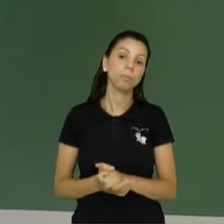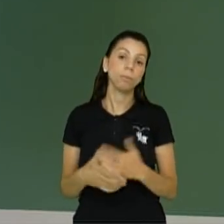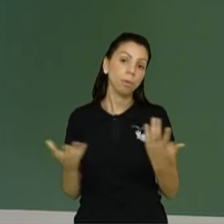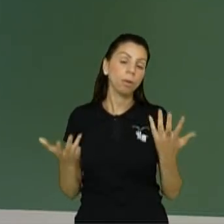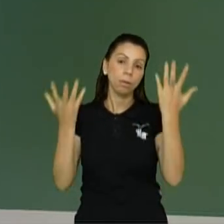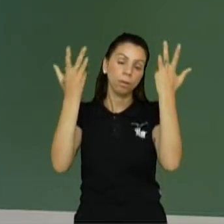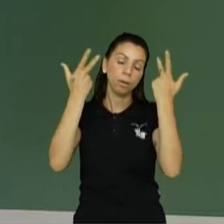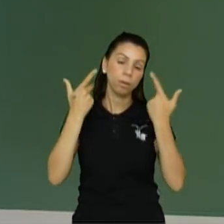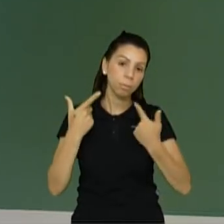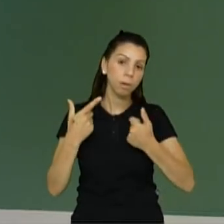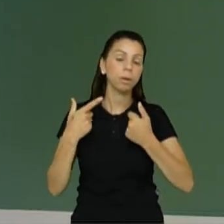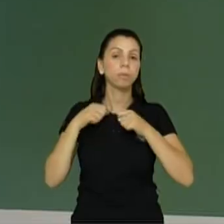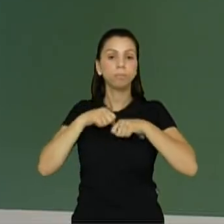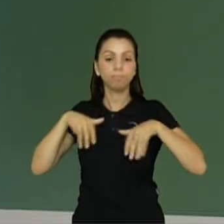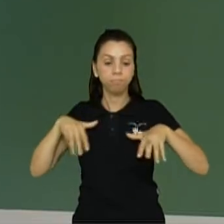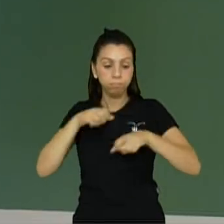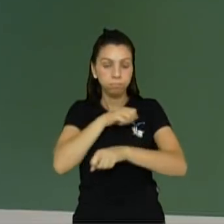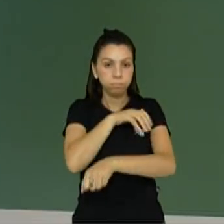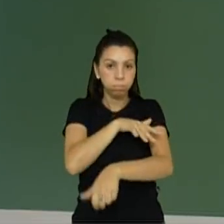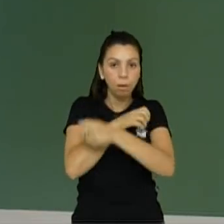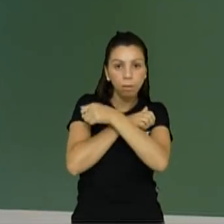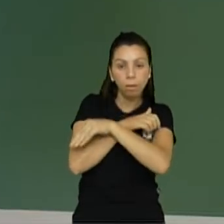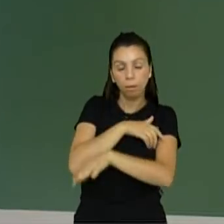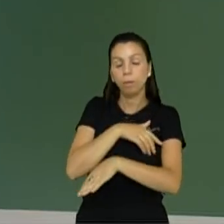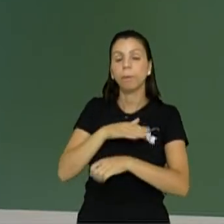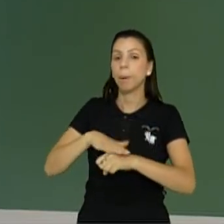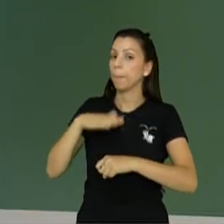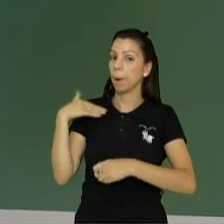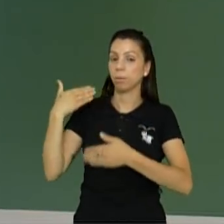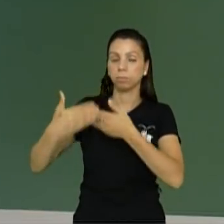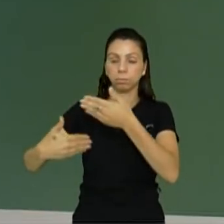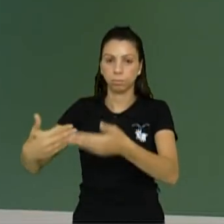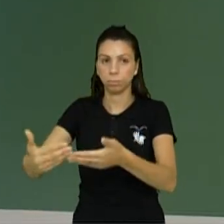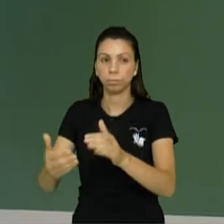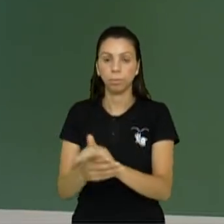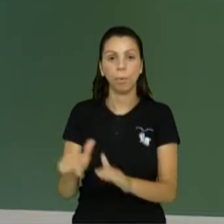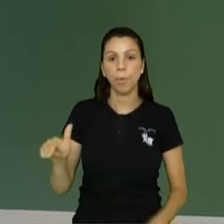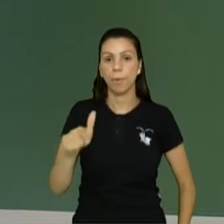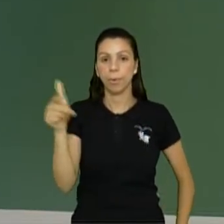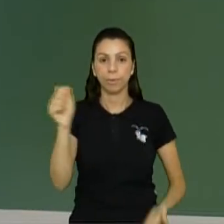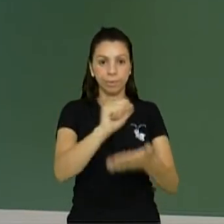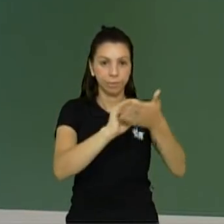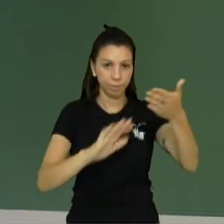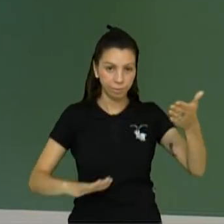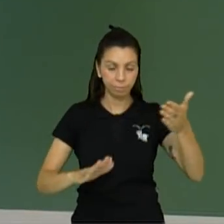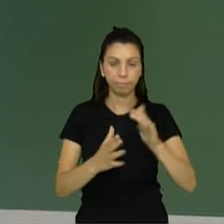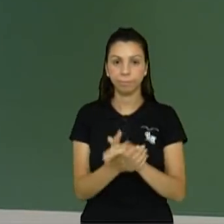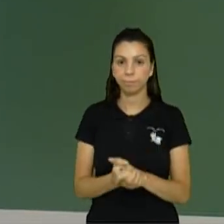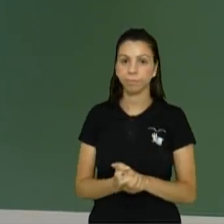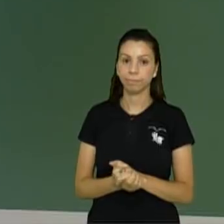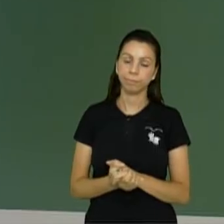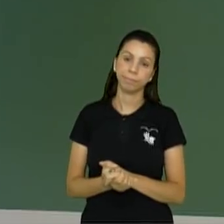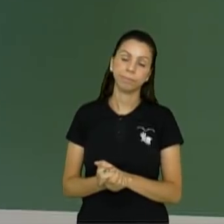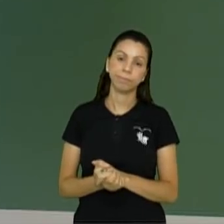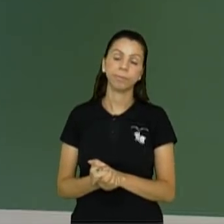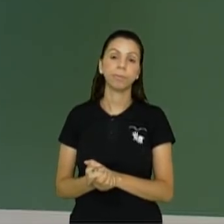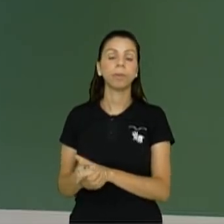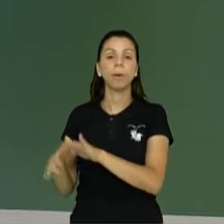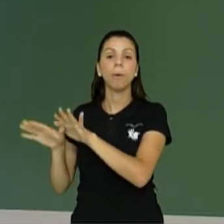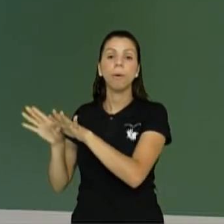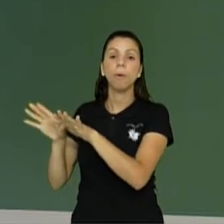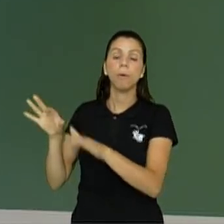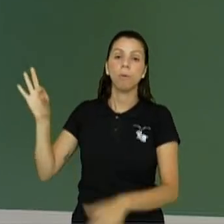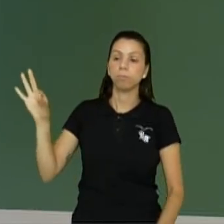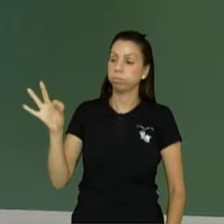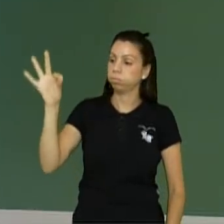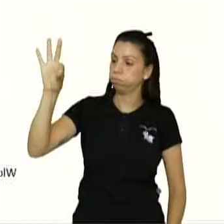têm um sistema nervoso mais desenvolvido. E agora mais um quiz sobre esse assunto. Durante o voo, os mosquitos